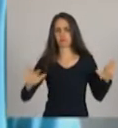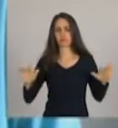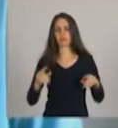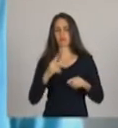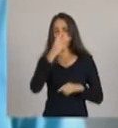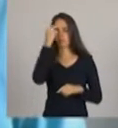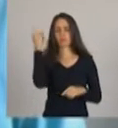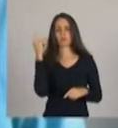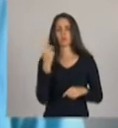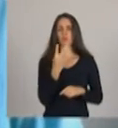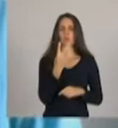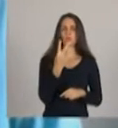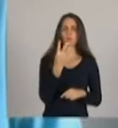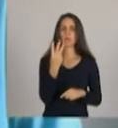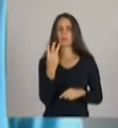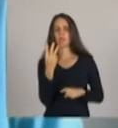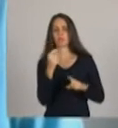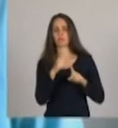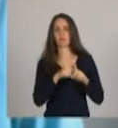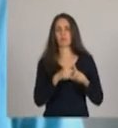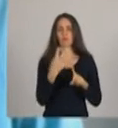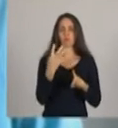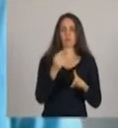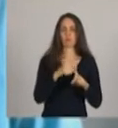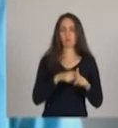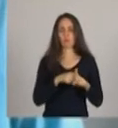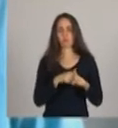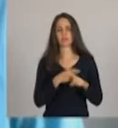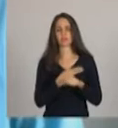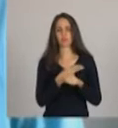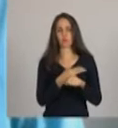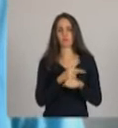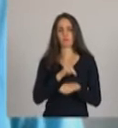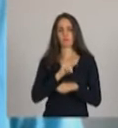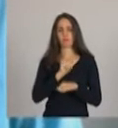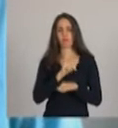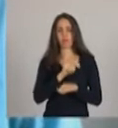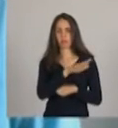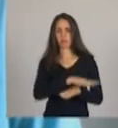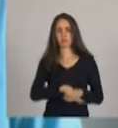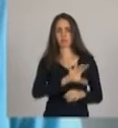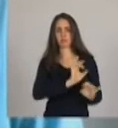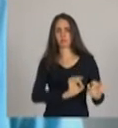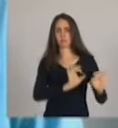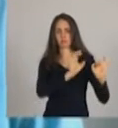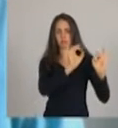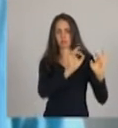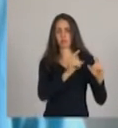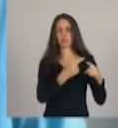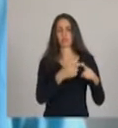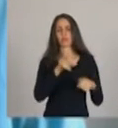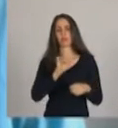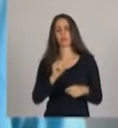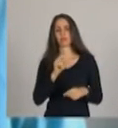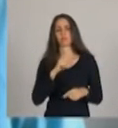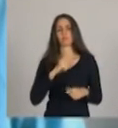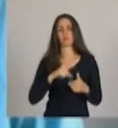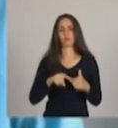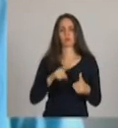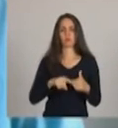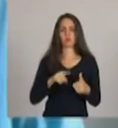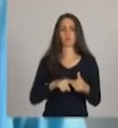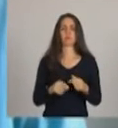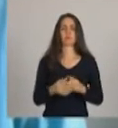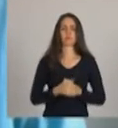pacientes levando 2, 3, 4 meses procurando uma vaga no serviço especializado como esse, vão ter uma dificuldade muito maior